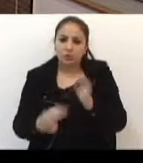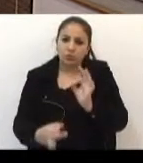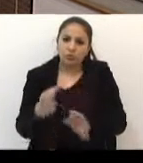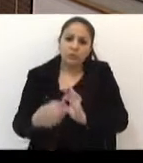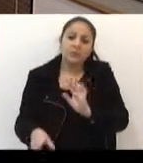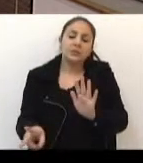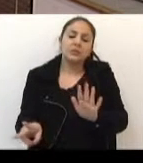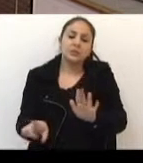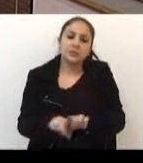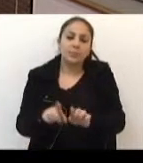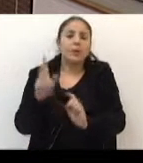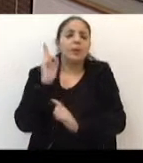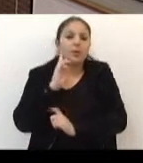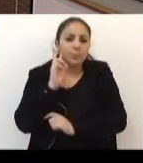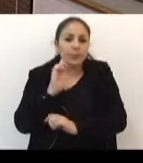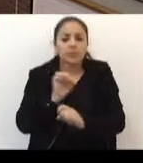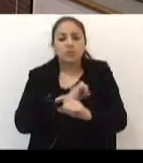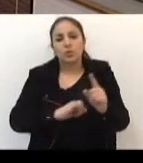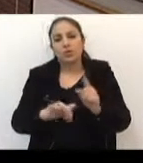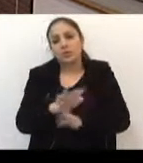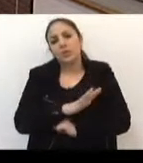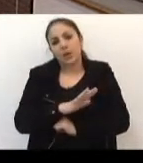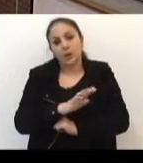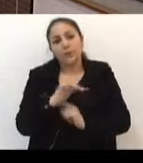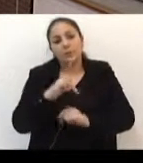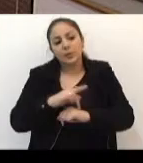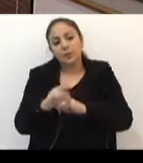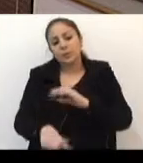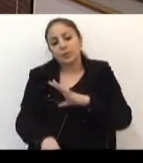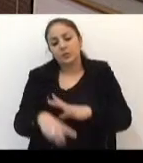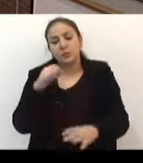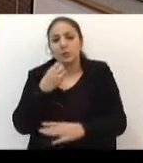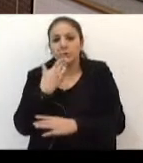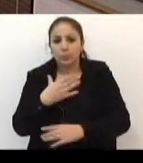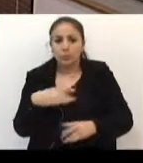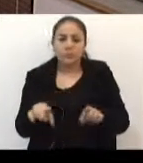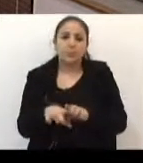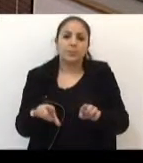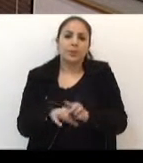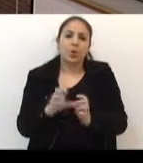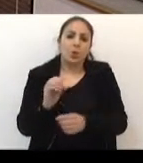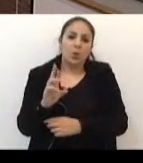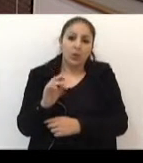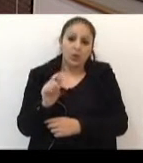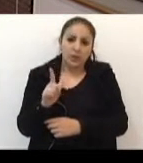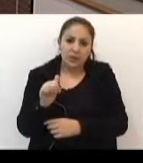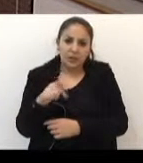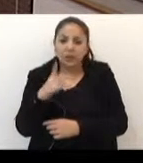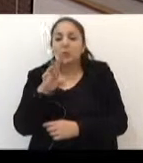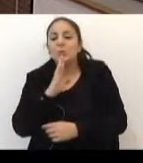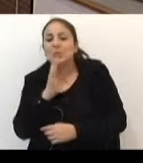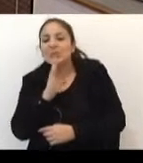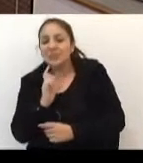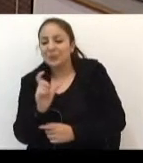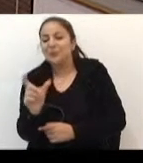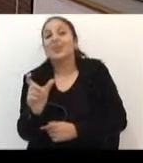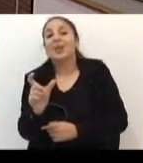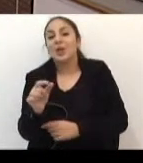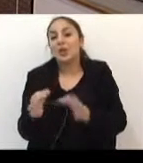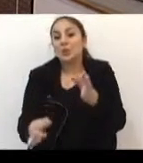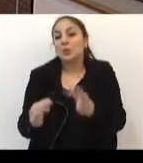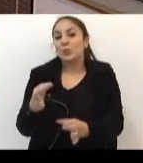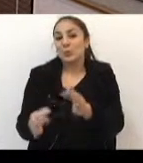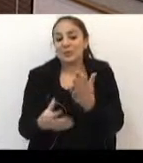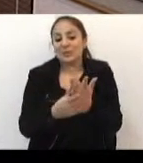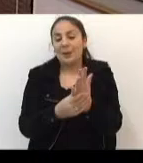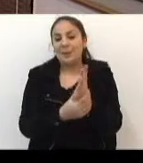a sociedade de Passo Fundo pelas boas decisões. O doutor Orlando ele é conhecido como juiz mão de ferro, ou seja, a